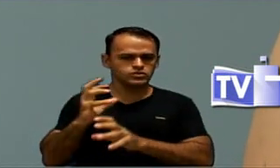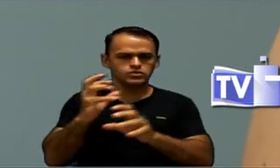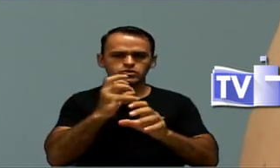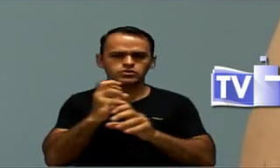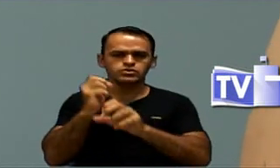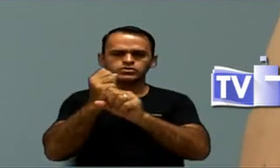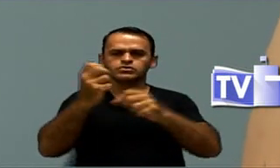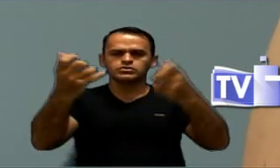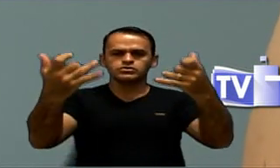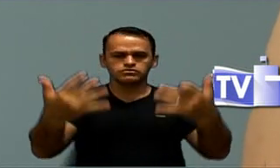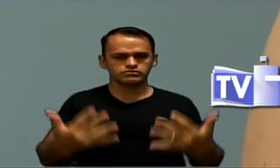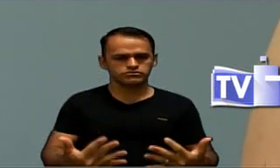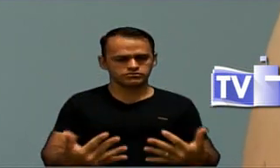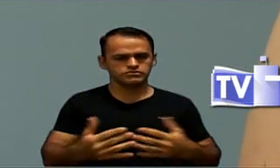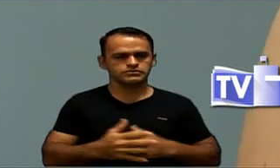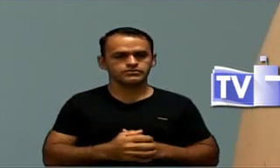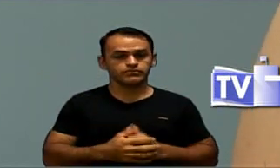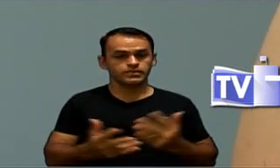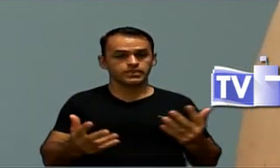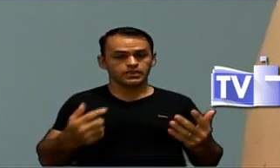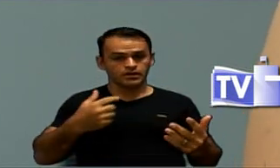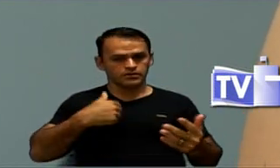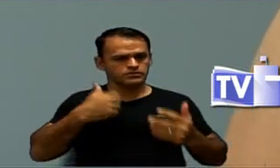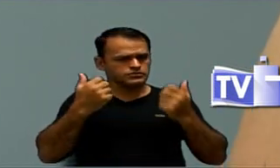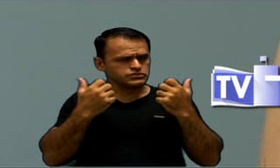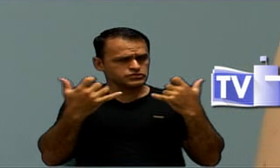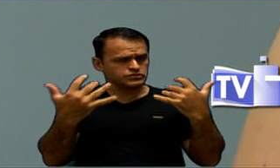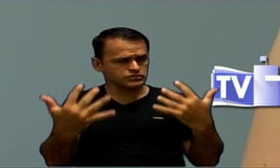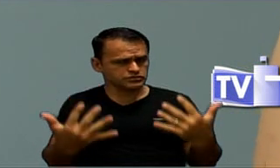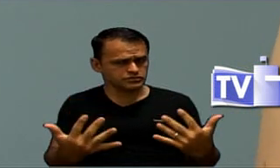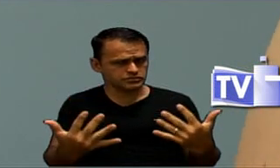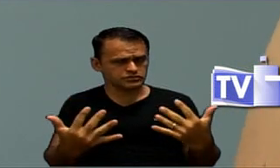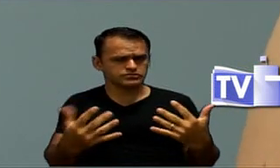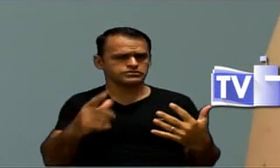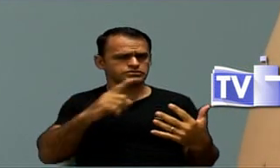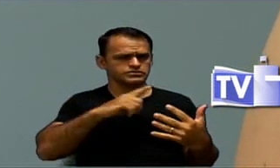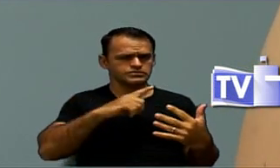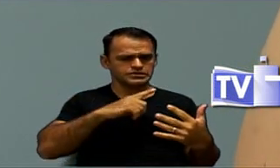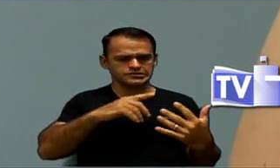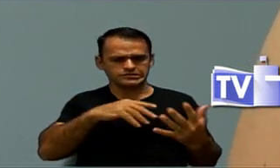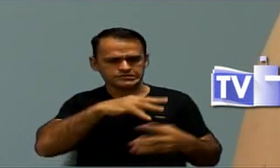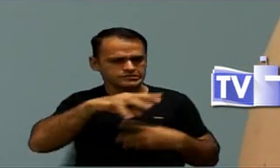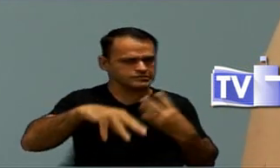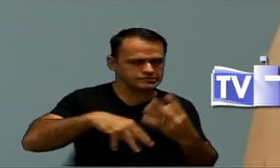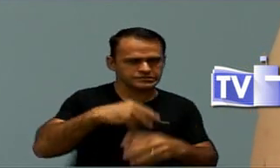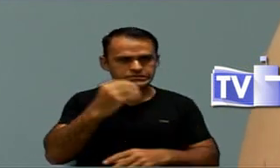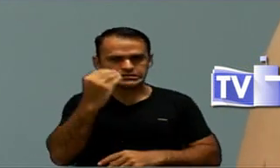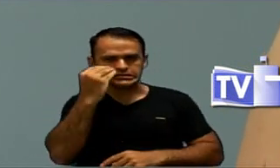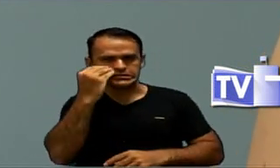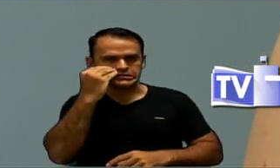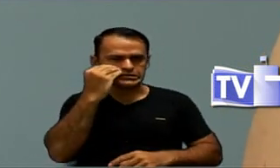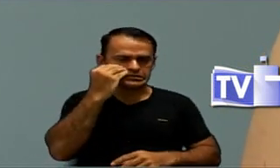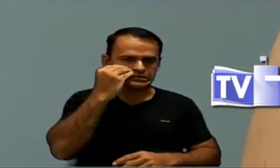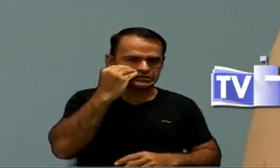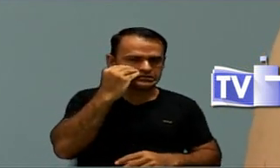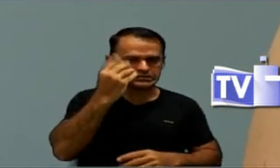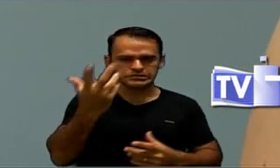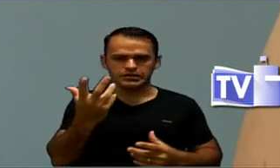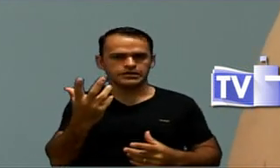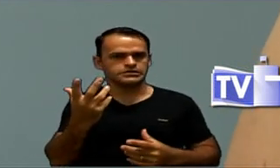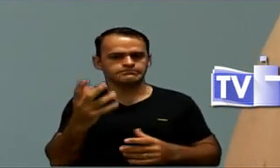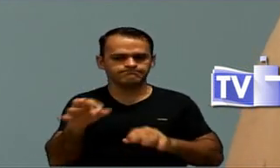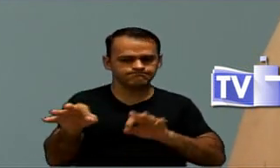Tá? Eu trouxe alguns dados, na verdade, eles estão aqui entre anos bagunçados, eu vou tentar fazer uma